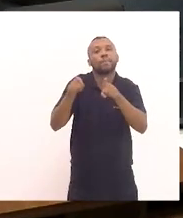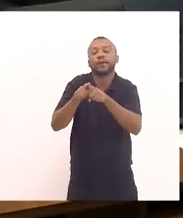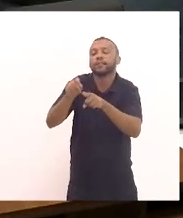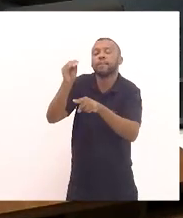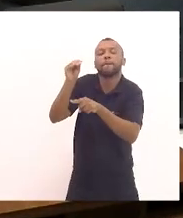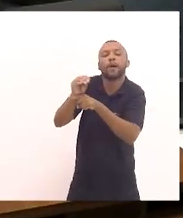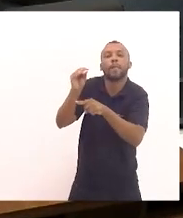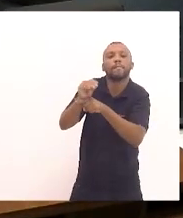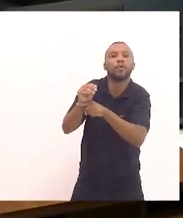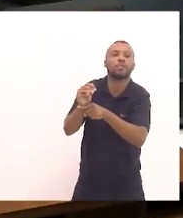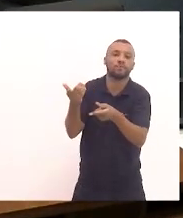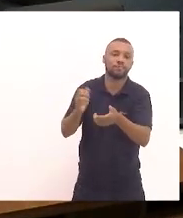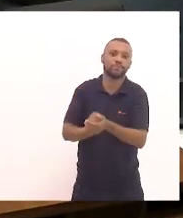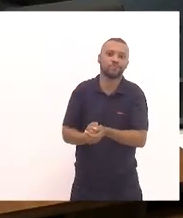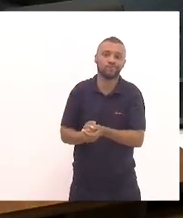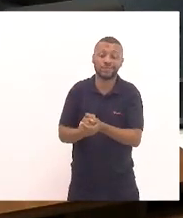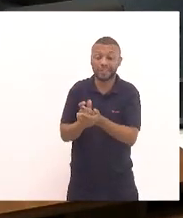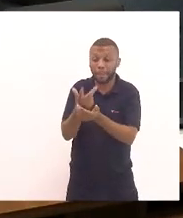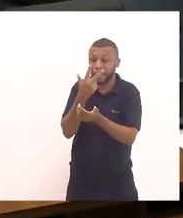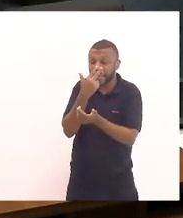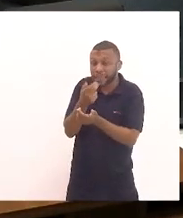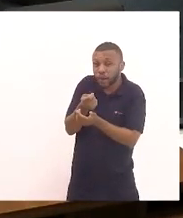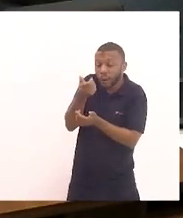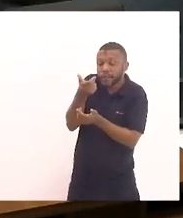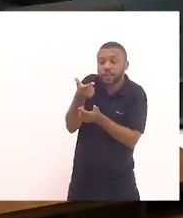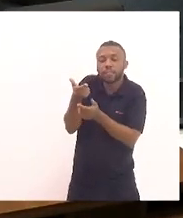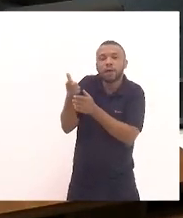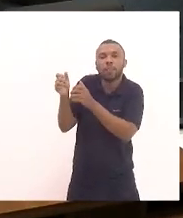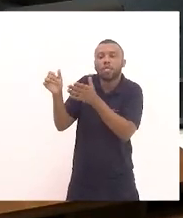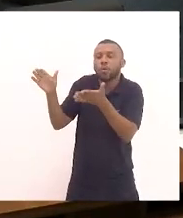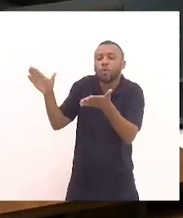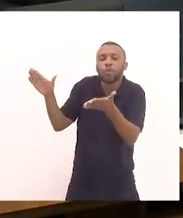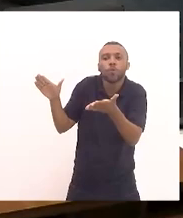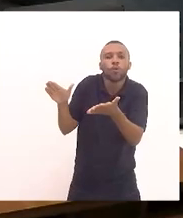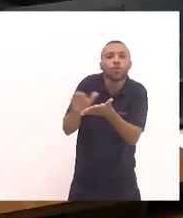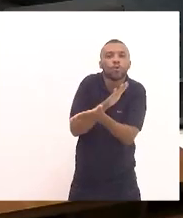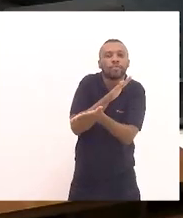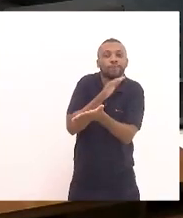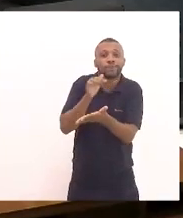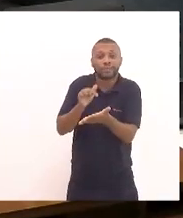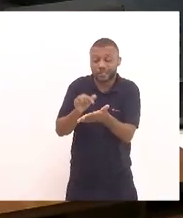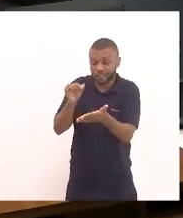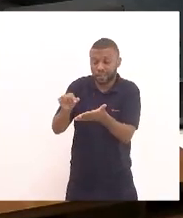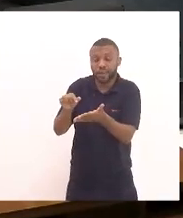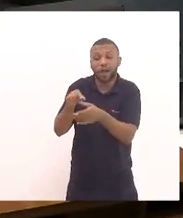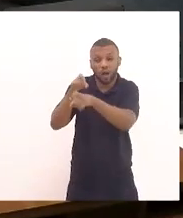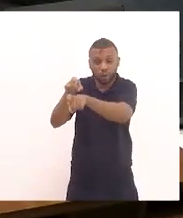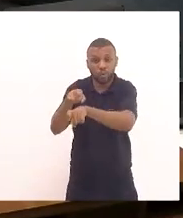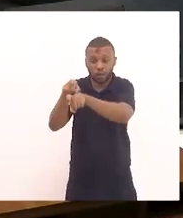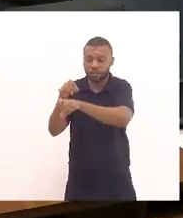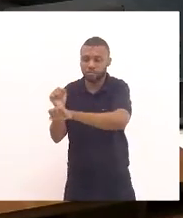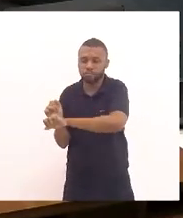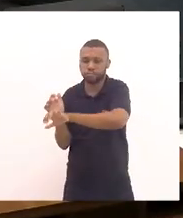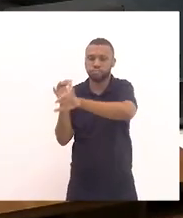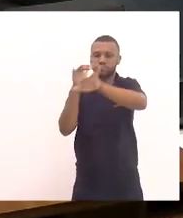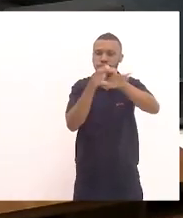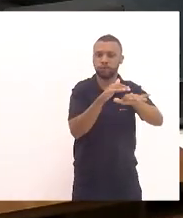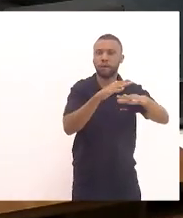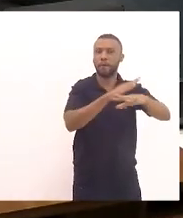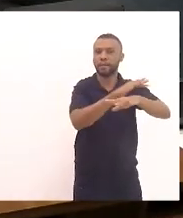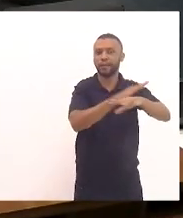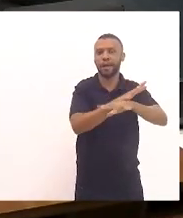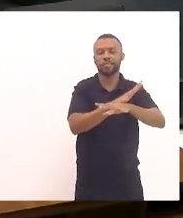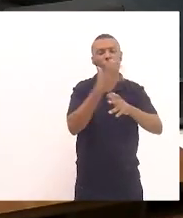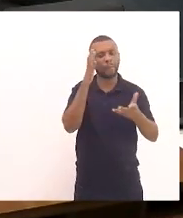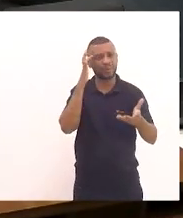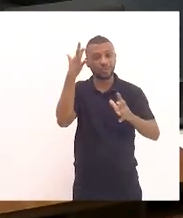aí basicamente em extinção. A migração e o êxodo rural é uma realidade do Brasil há décadas. E